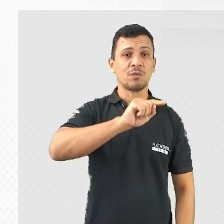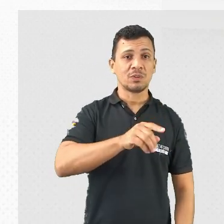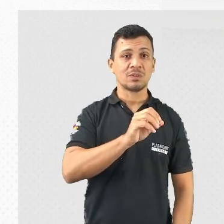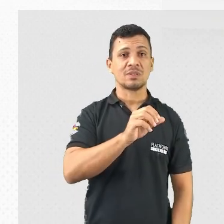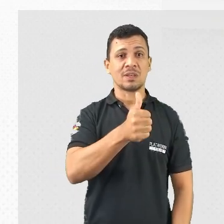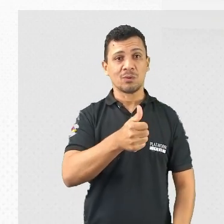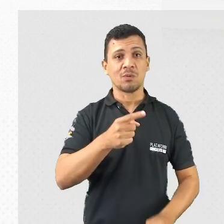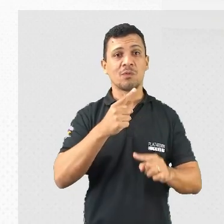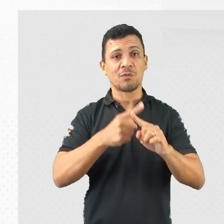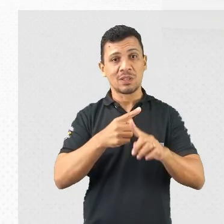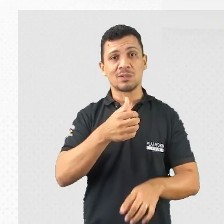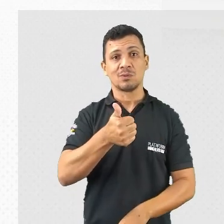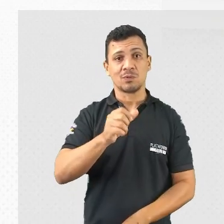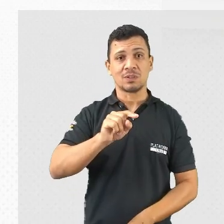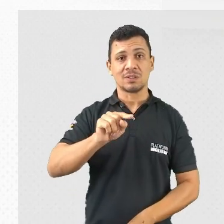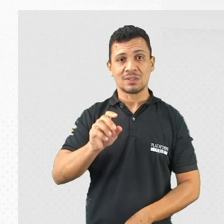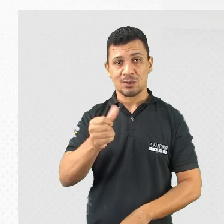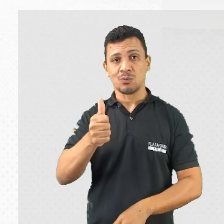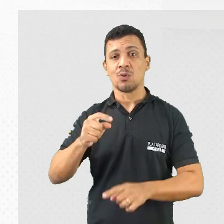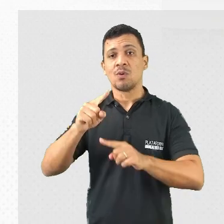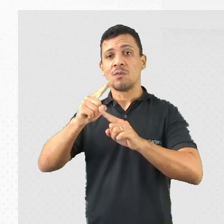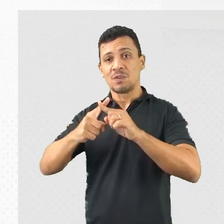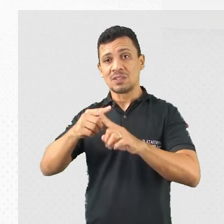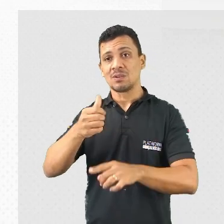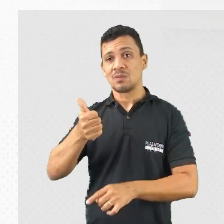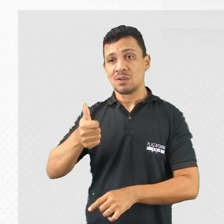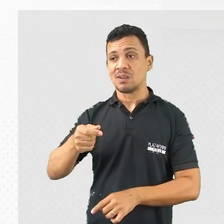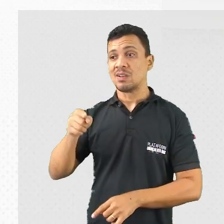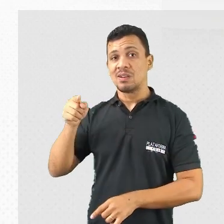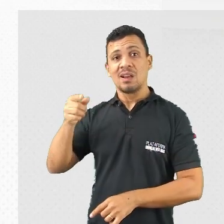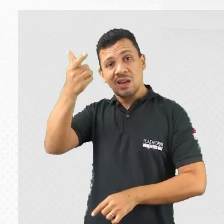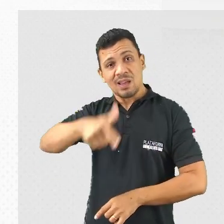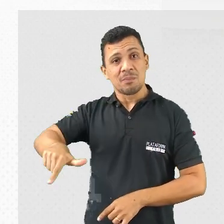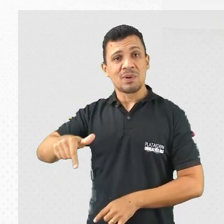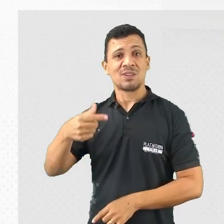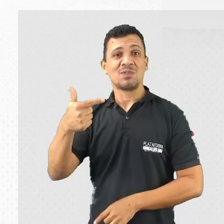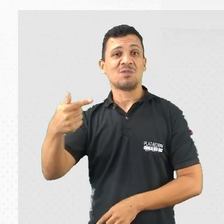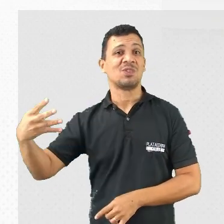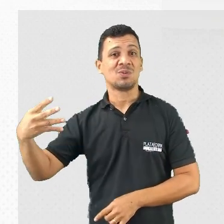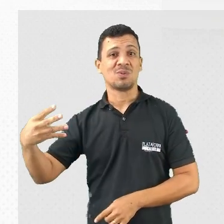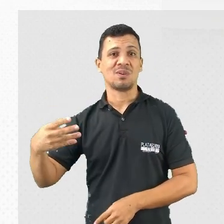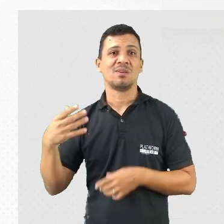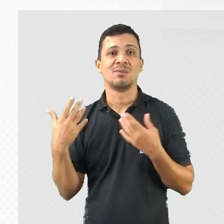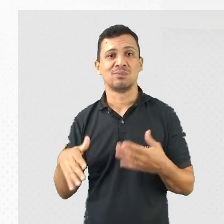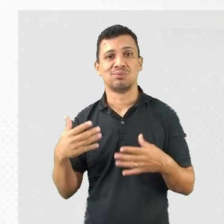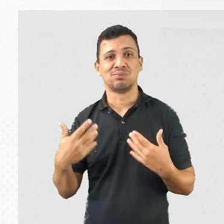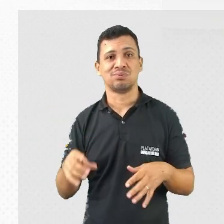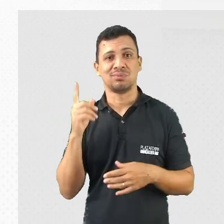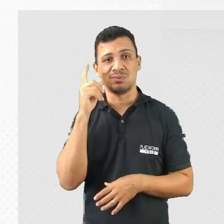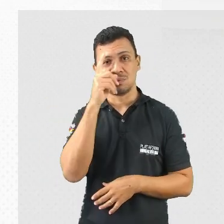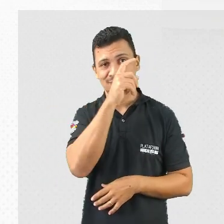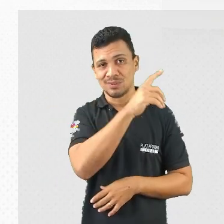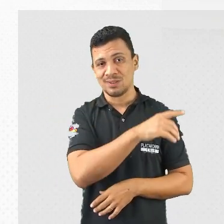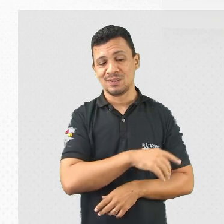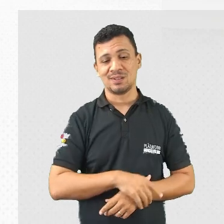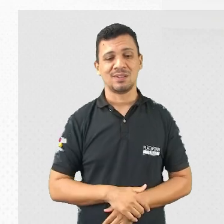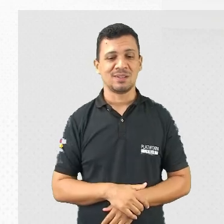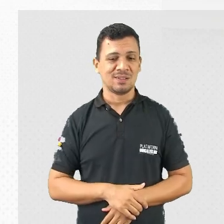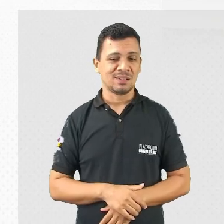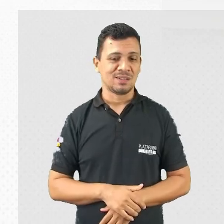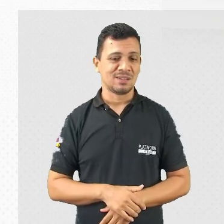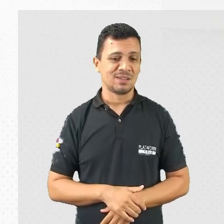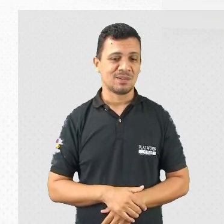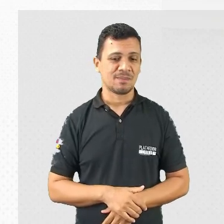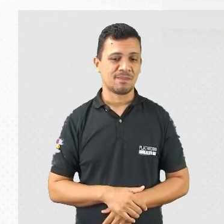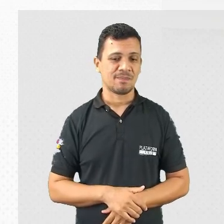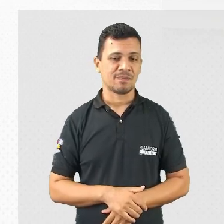vezes 1,01 vezes 1,01, isso 24 termos, né? Então não dá para fazer essa conta na mão, certo? Então